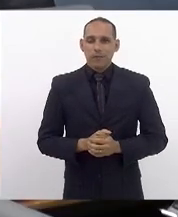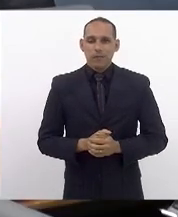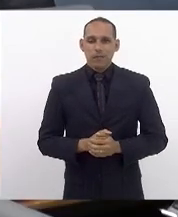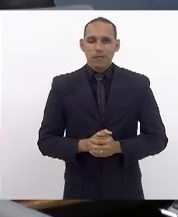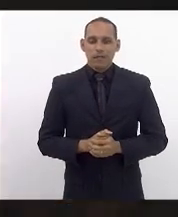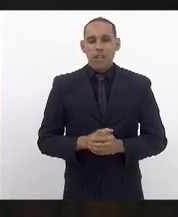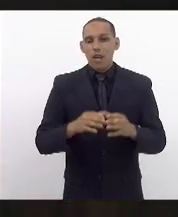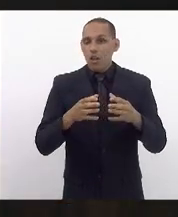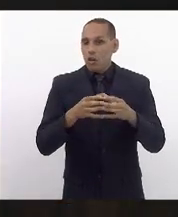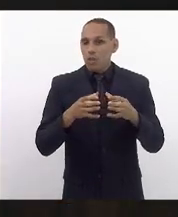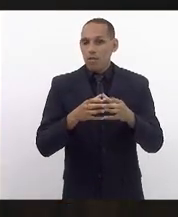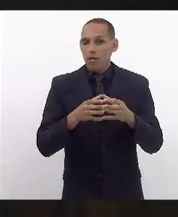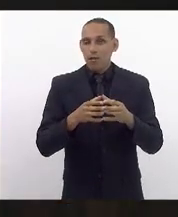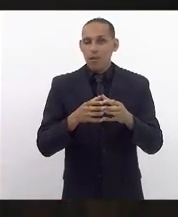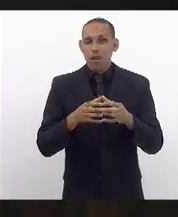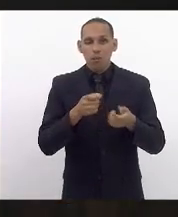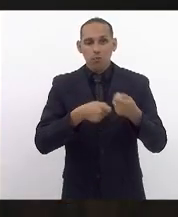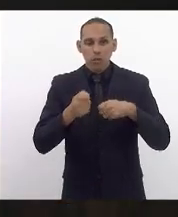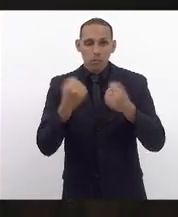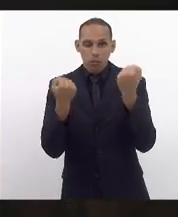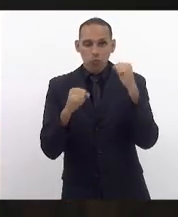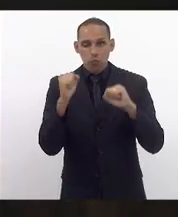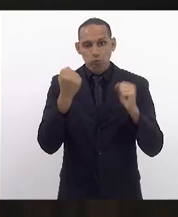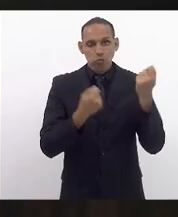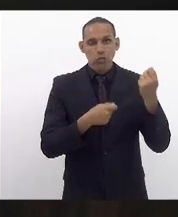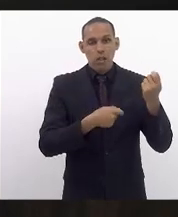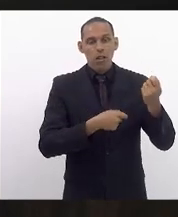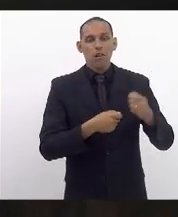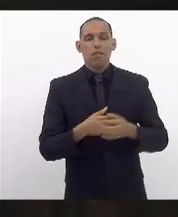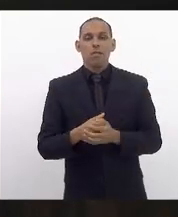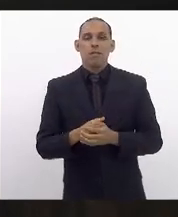Pela Comissão de Economia, Indústria e Comércio,